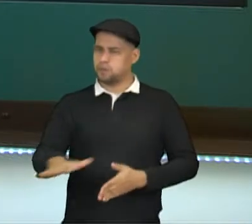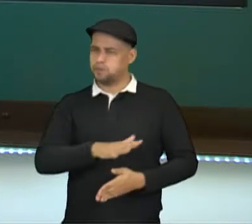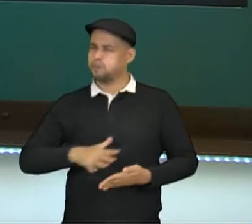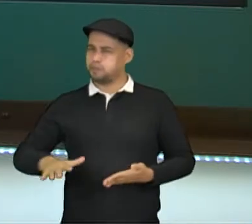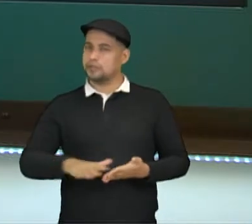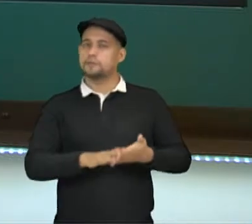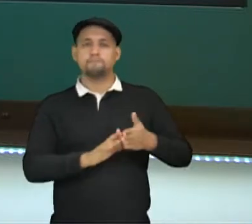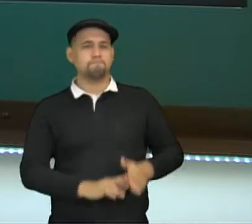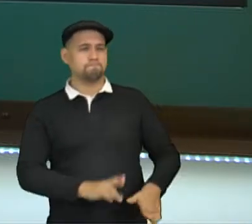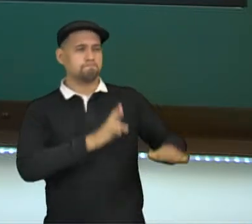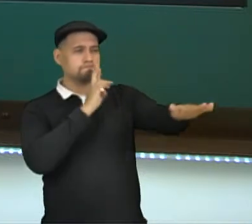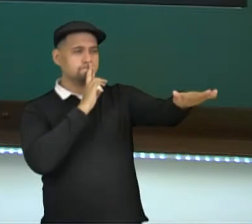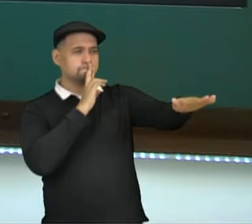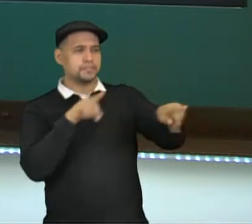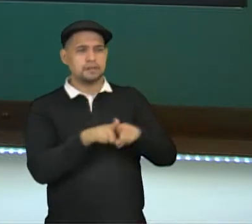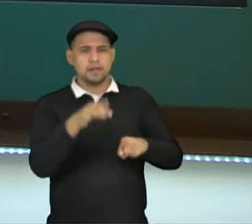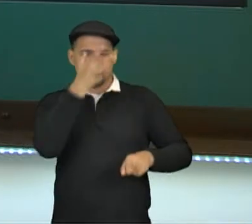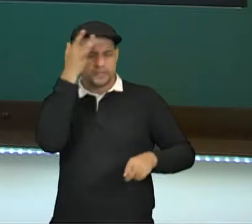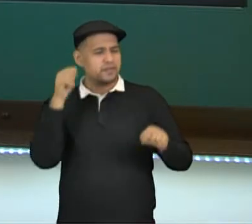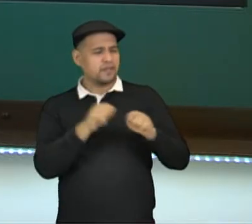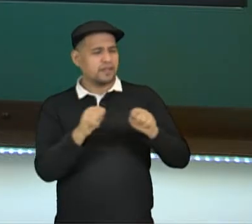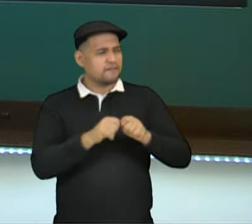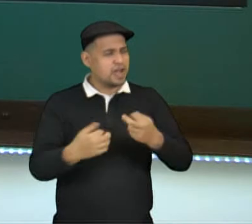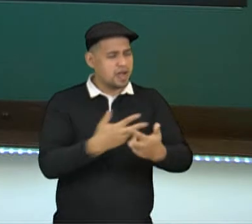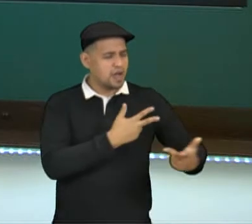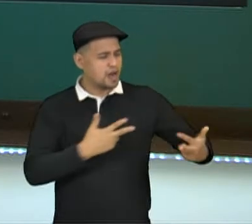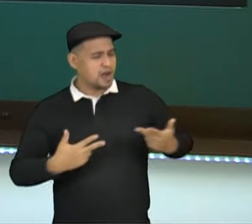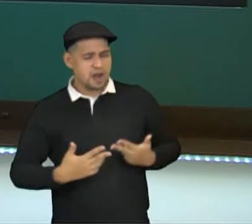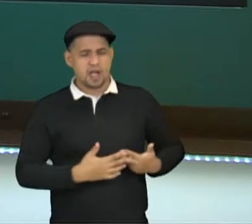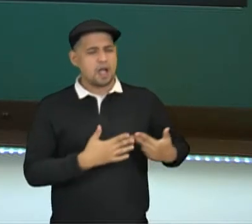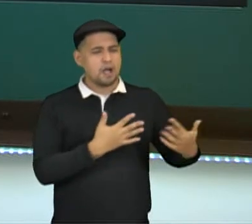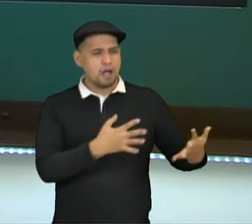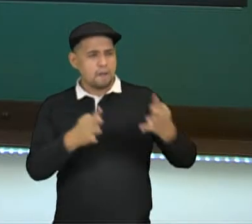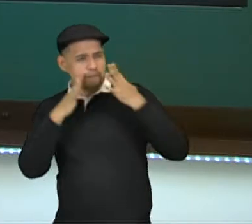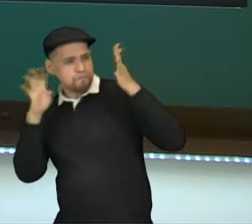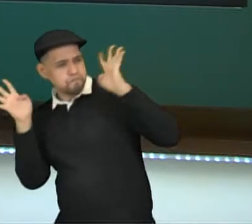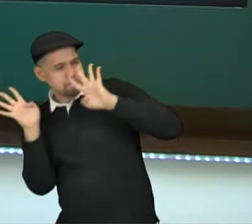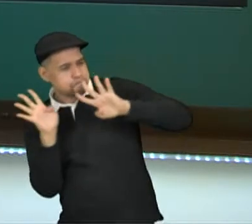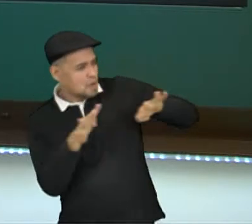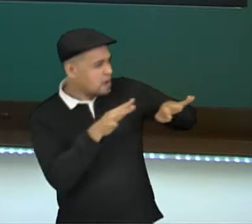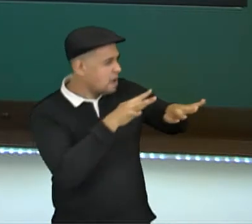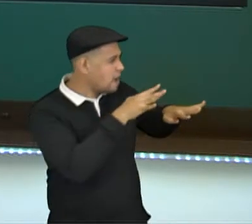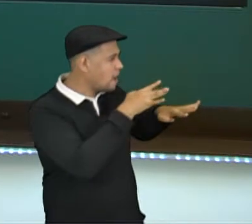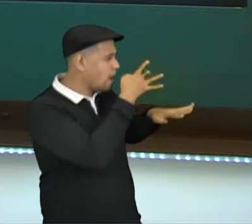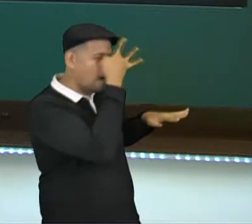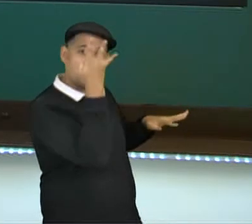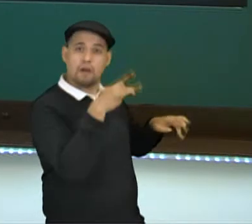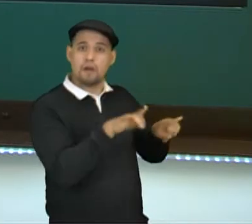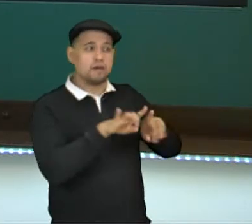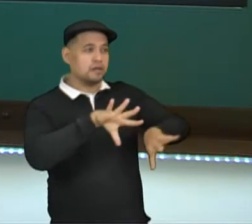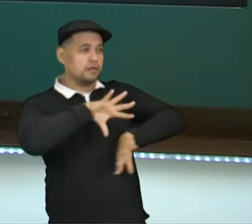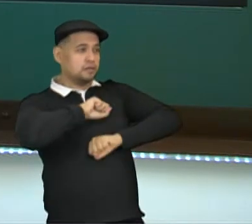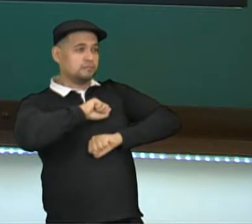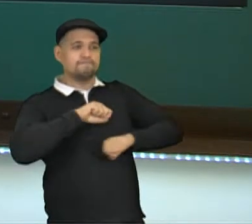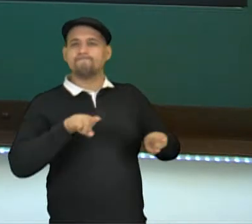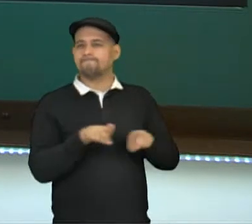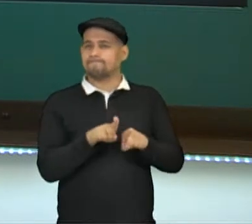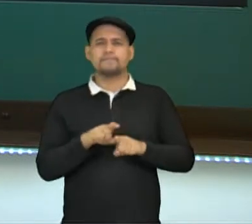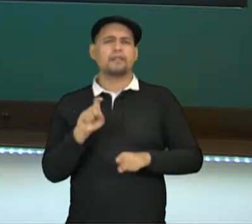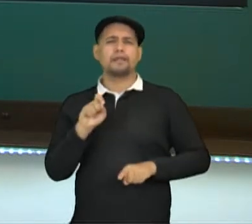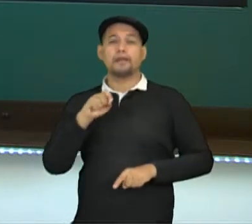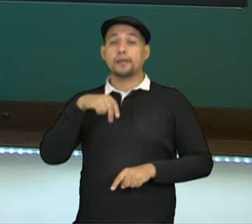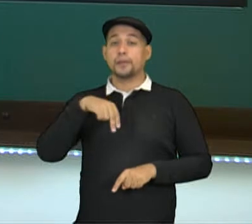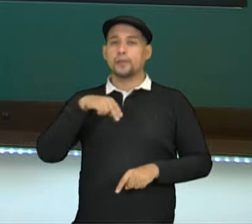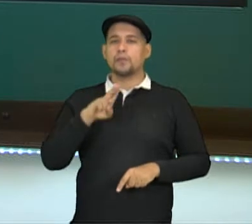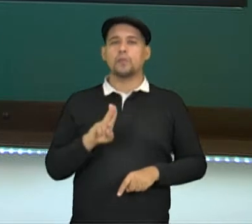figura de Hitler, de ser aquele cara que fazia aqueles grandes discursos, atraía aquelas multidões com aquela retórica, ele se inspirou em Mussolini.